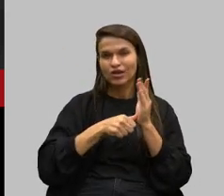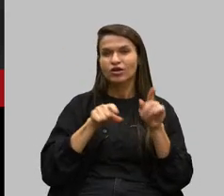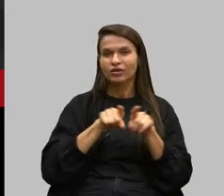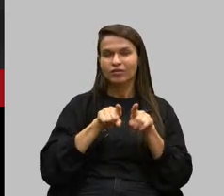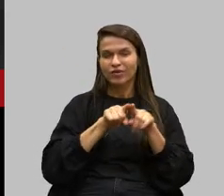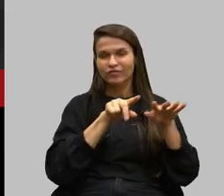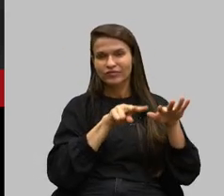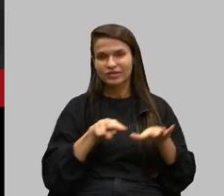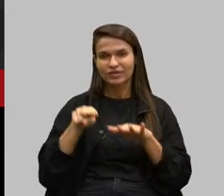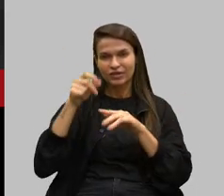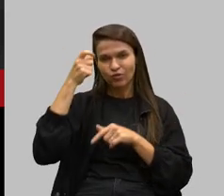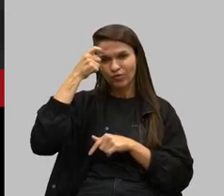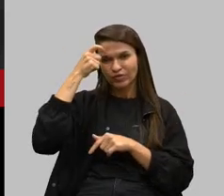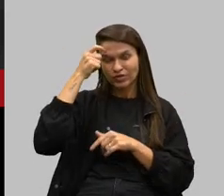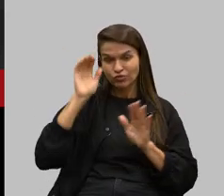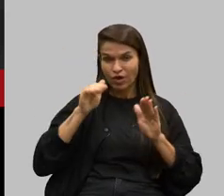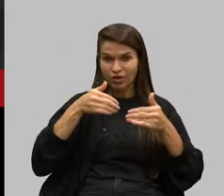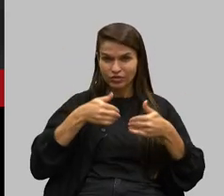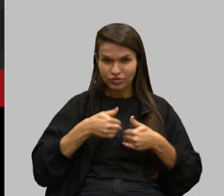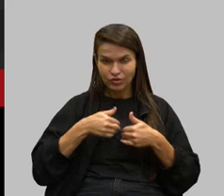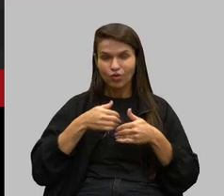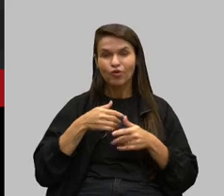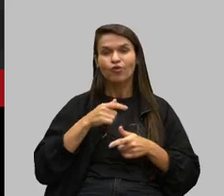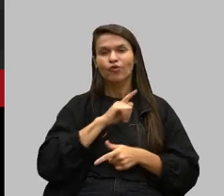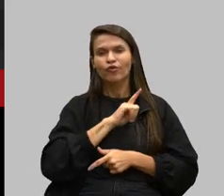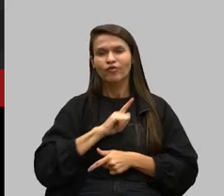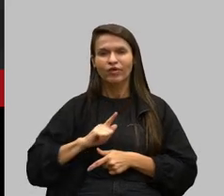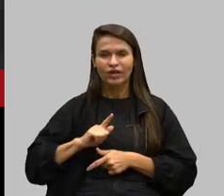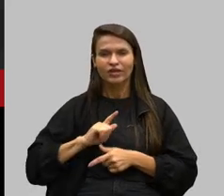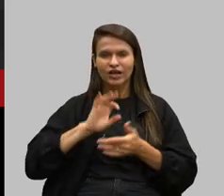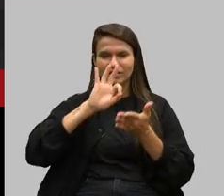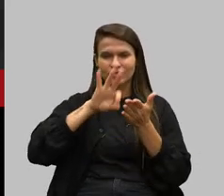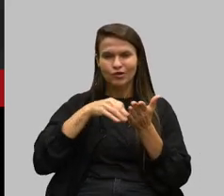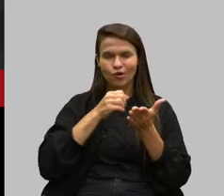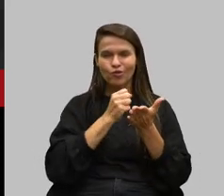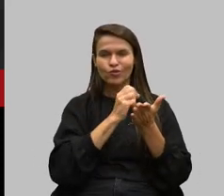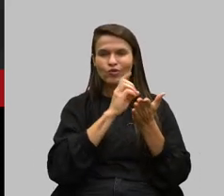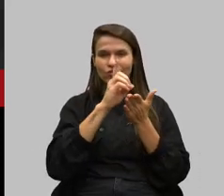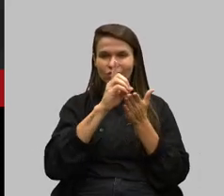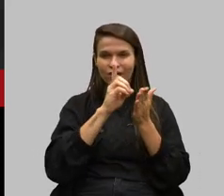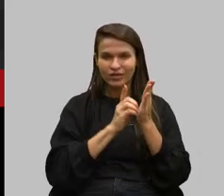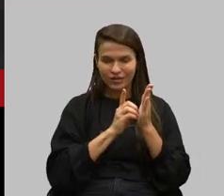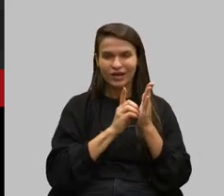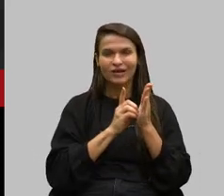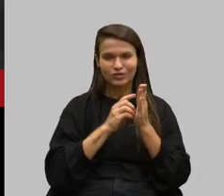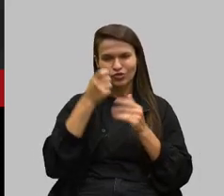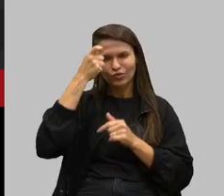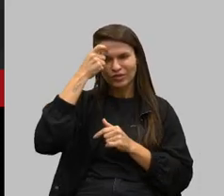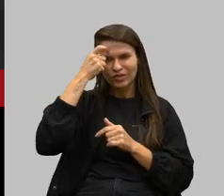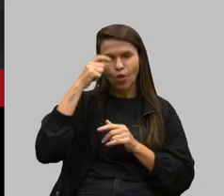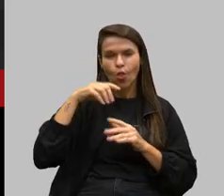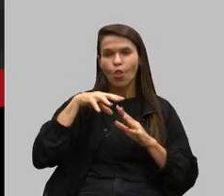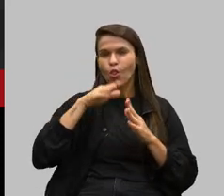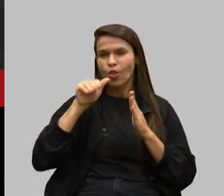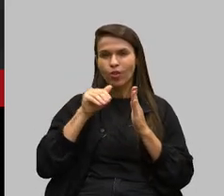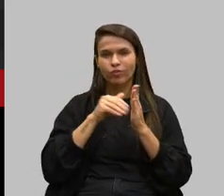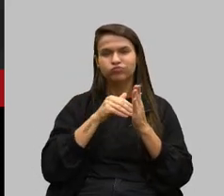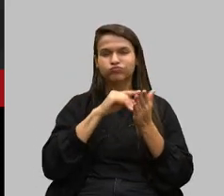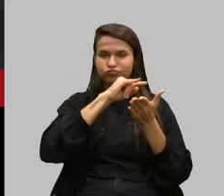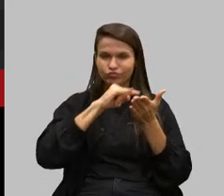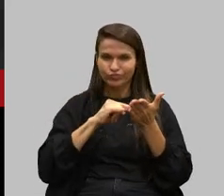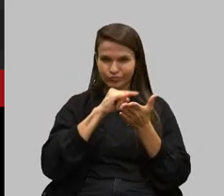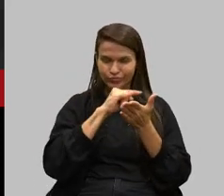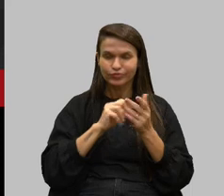de conscientização do autismo governadora assinou um decreto na semana de conscientização para que todas as pastas pudessem